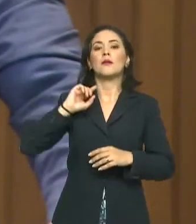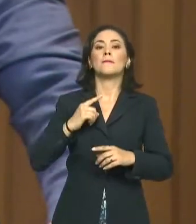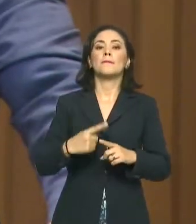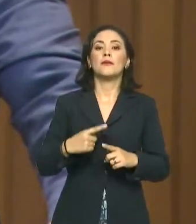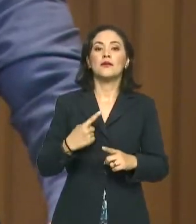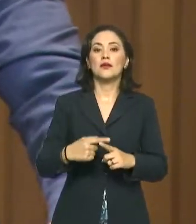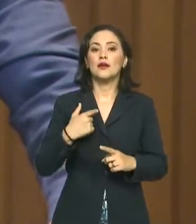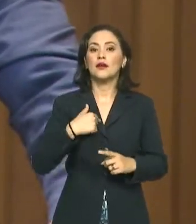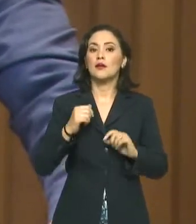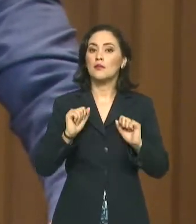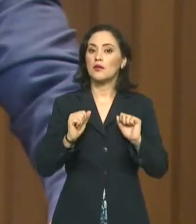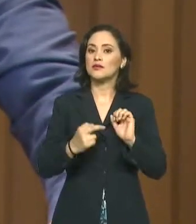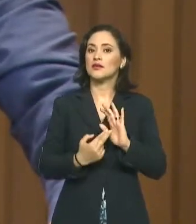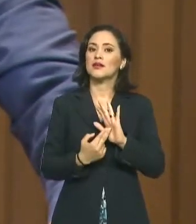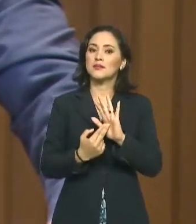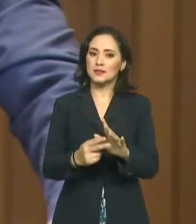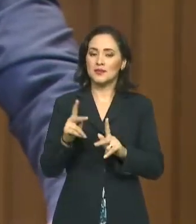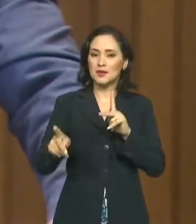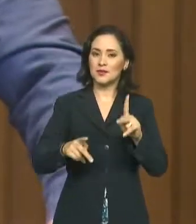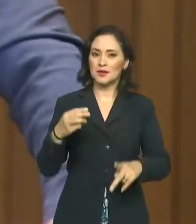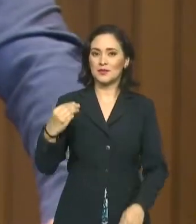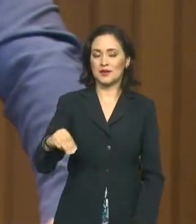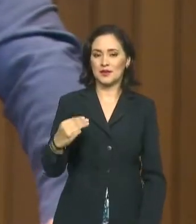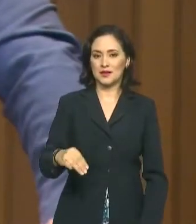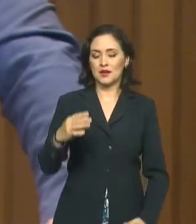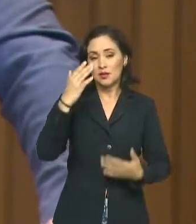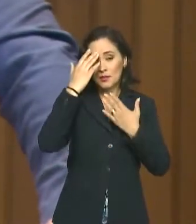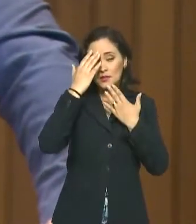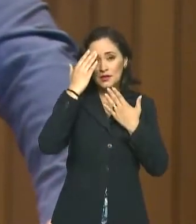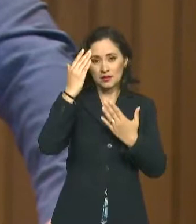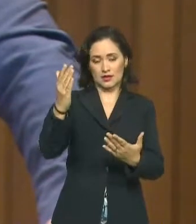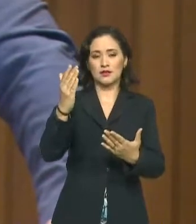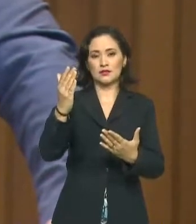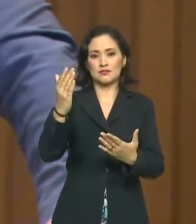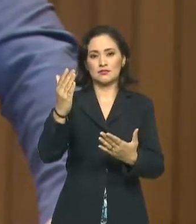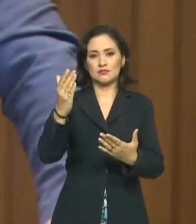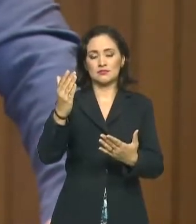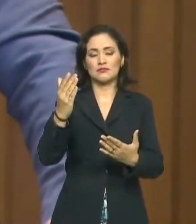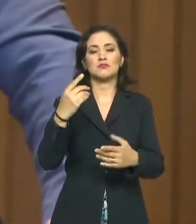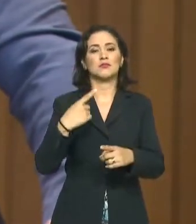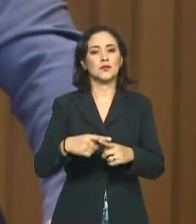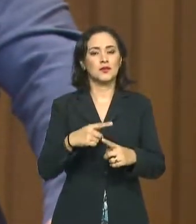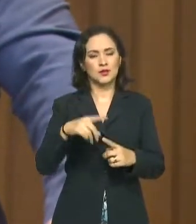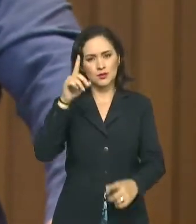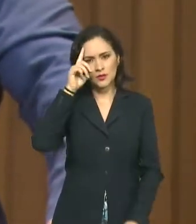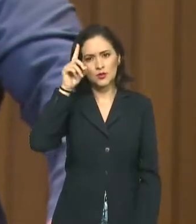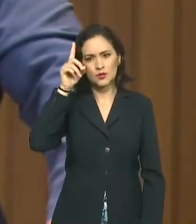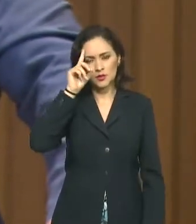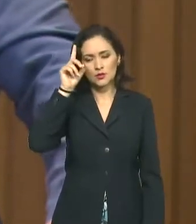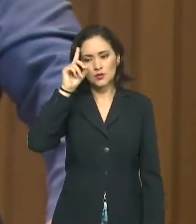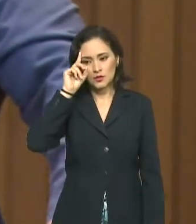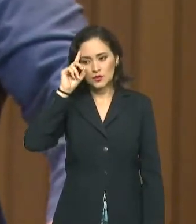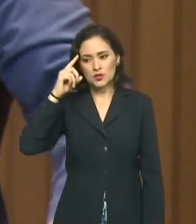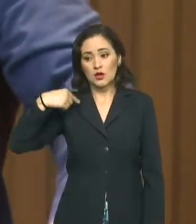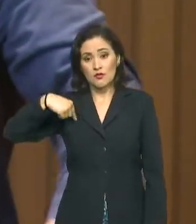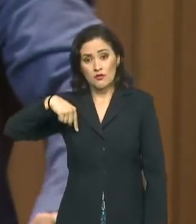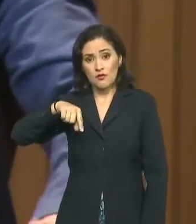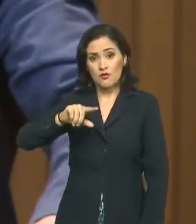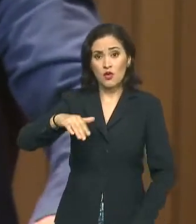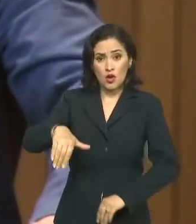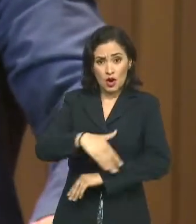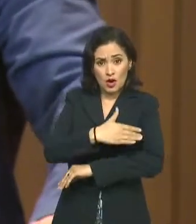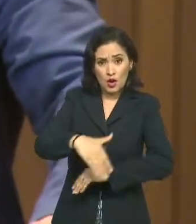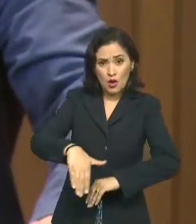Maranhão e a minha gratidão, o reconhecimento em todos os dias, quando vou às ruas, ter o